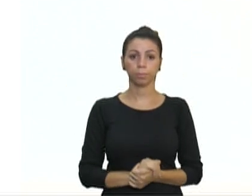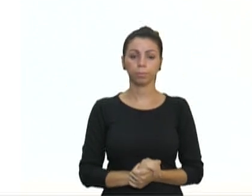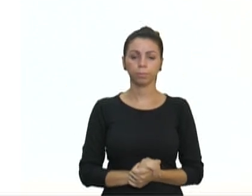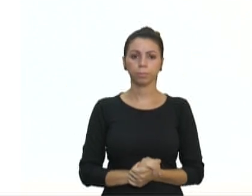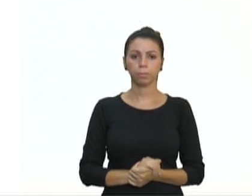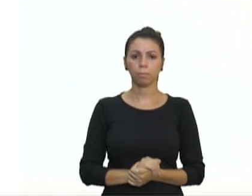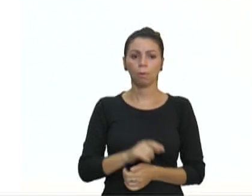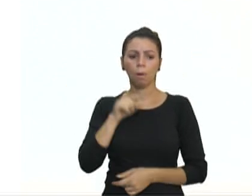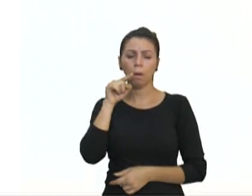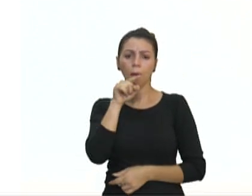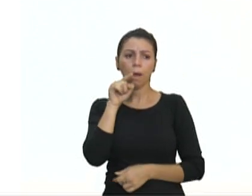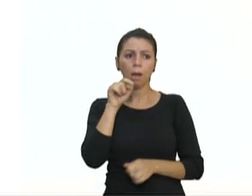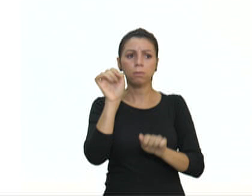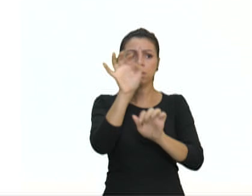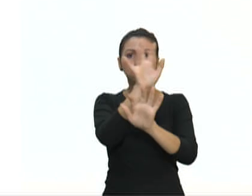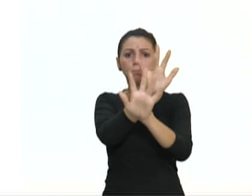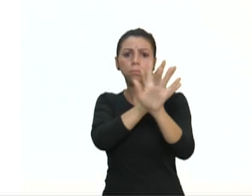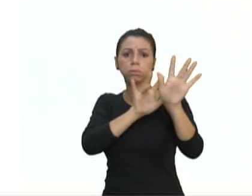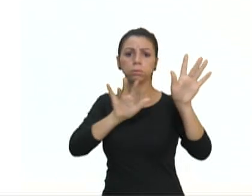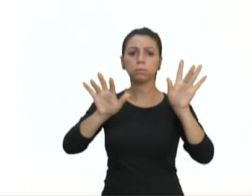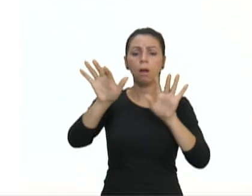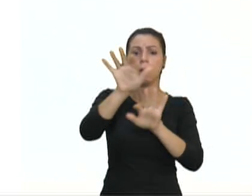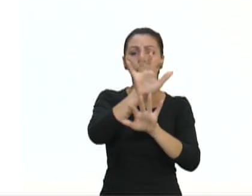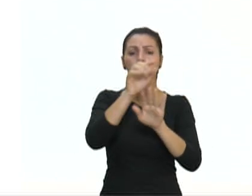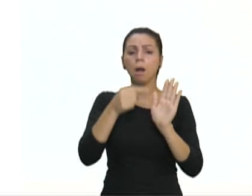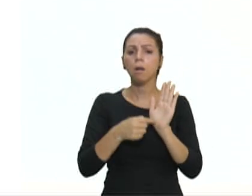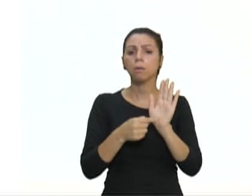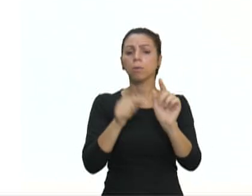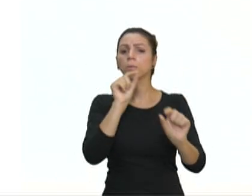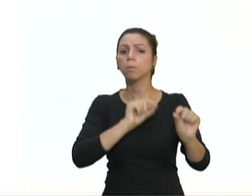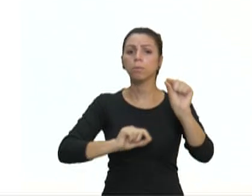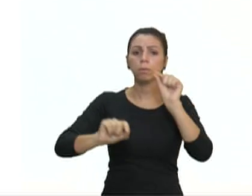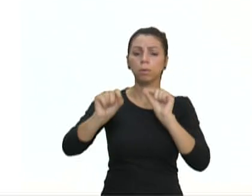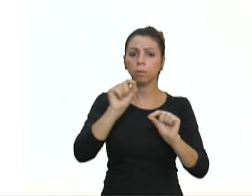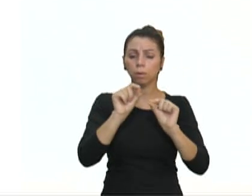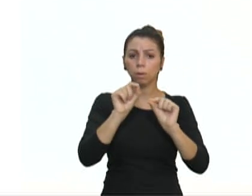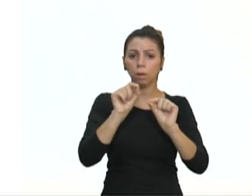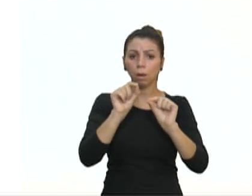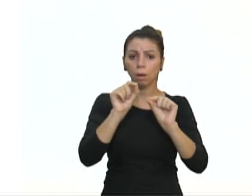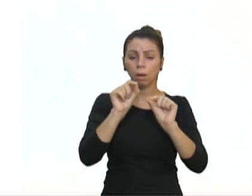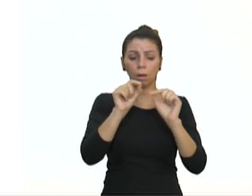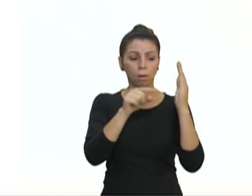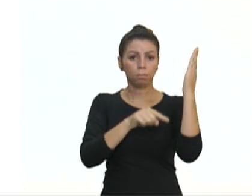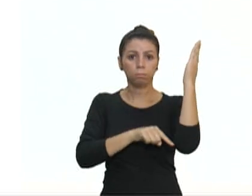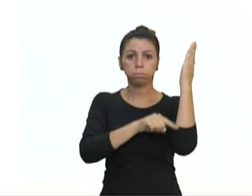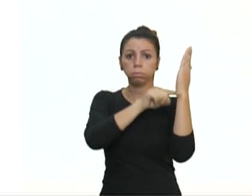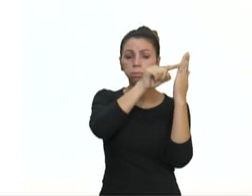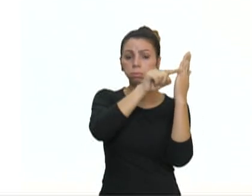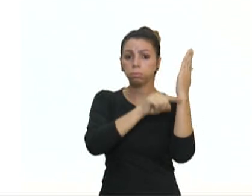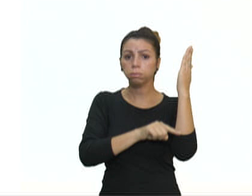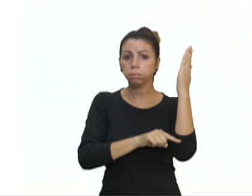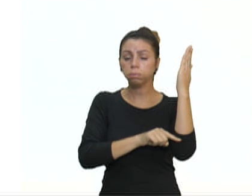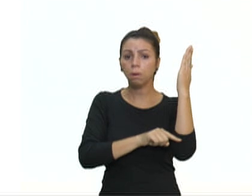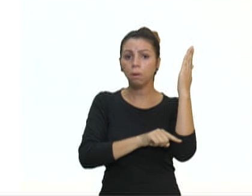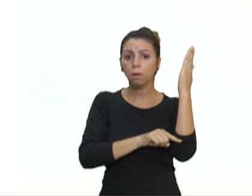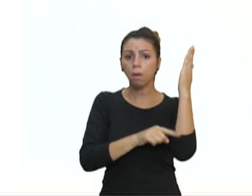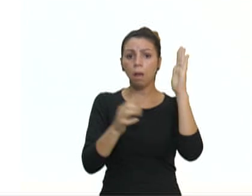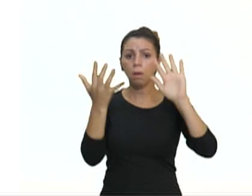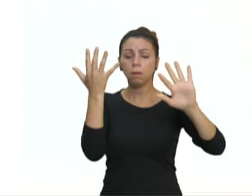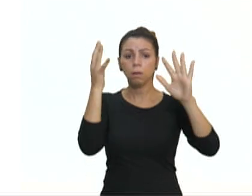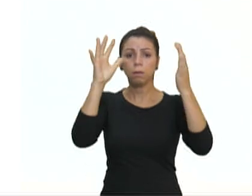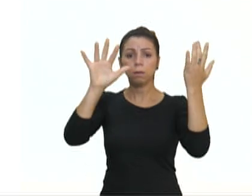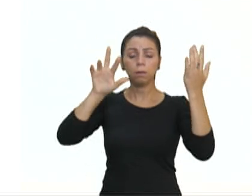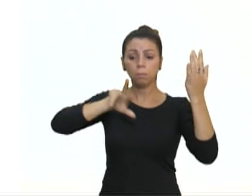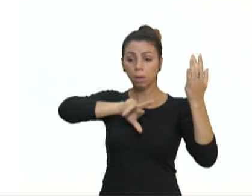Essas massas de ar, elas podem apresentar temperaturas e umidades diferentes, dependendo